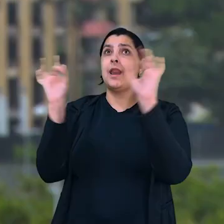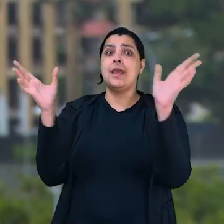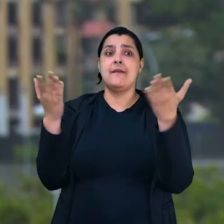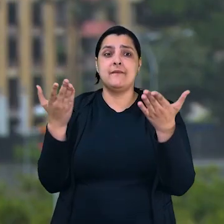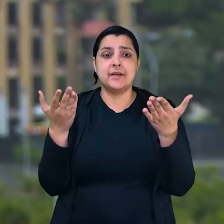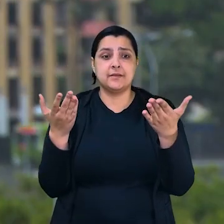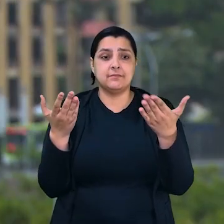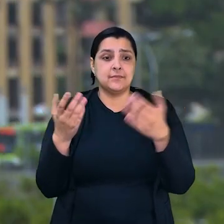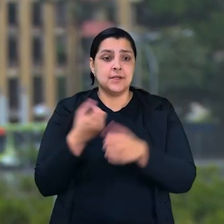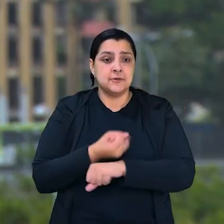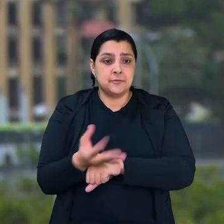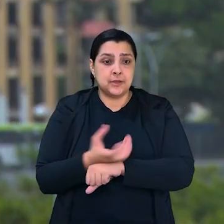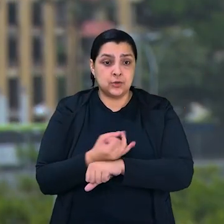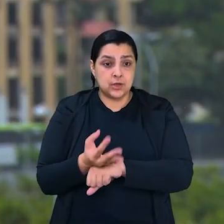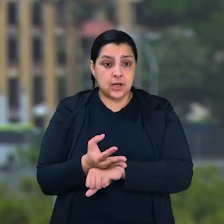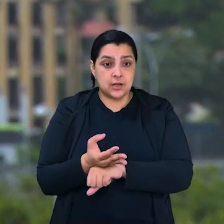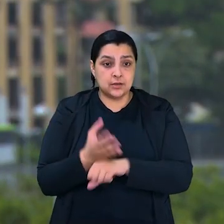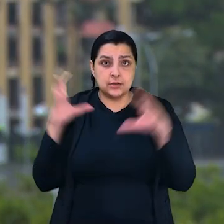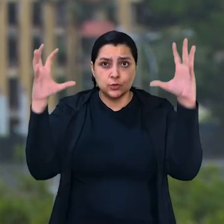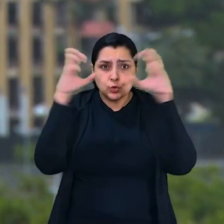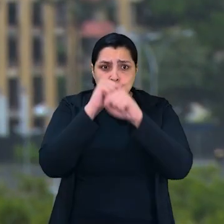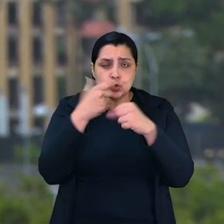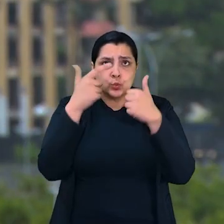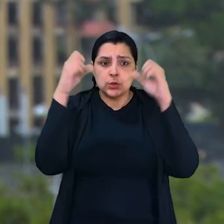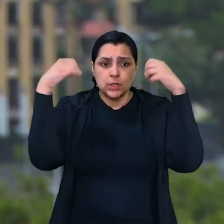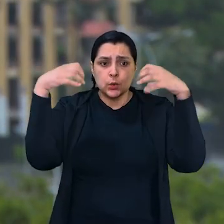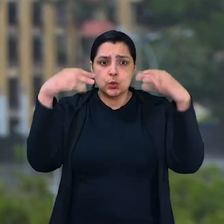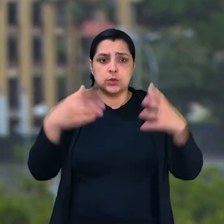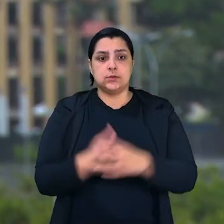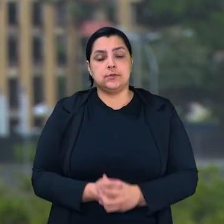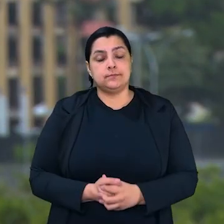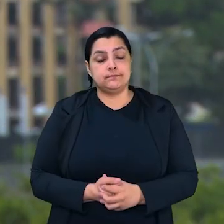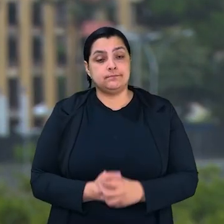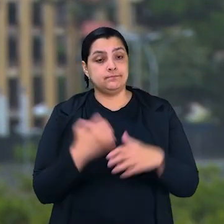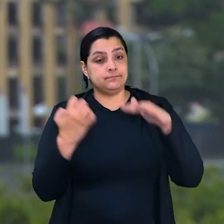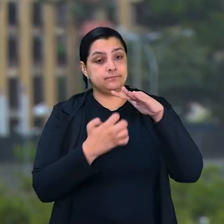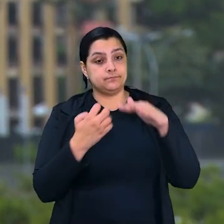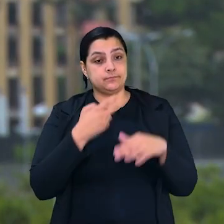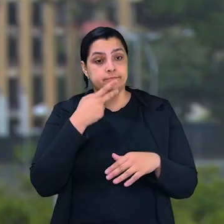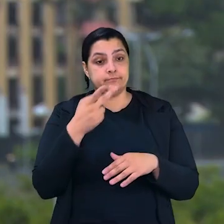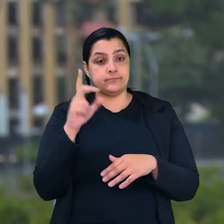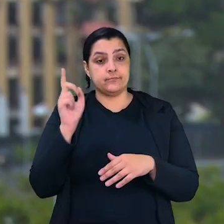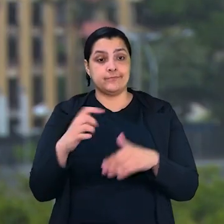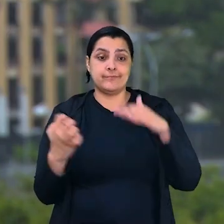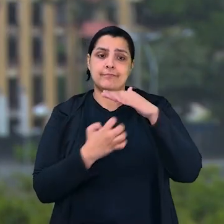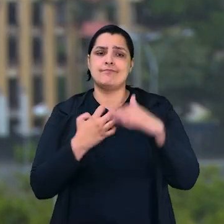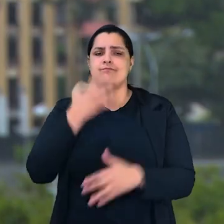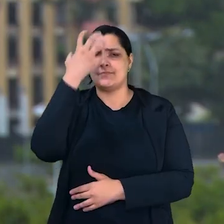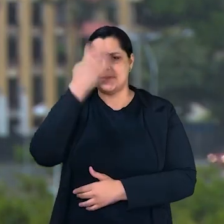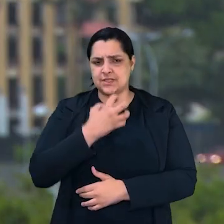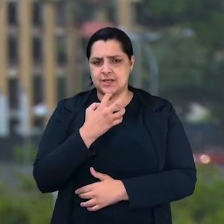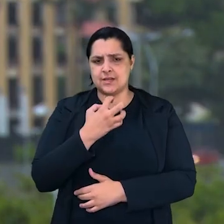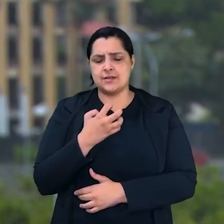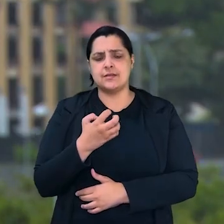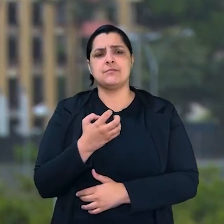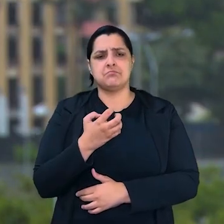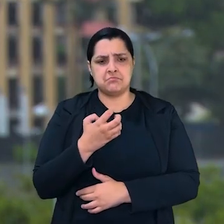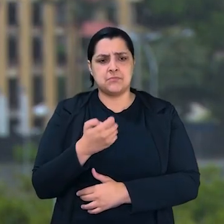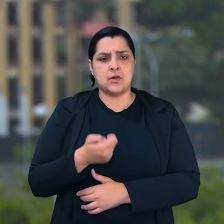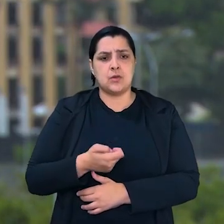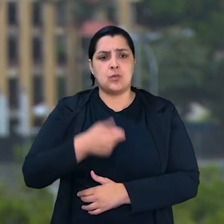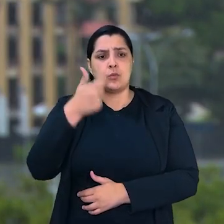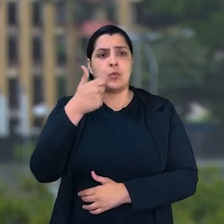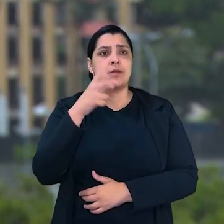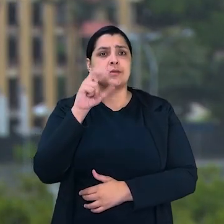céu aberto e, durante o turno da noite, cumprir a jornada no escuro. Na defesa, a empresa disse que é uma companhia séria, com quase